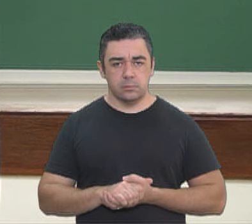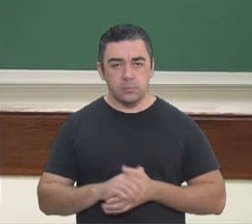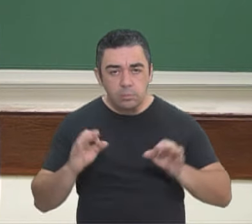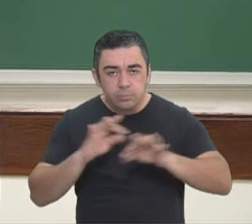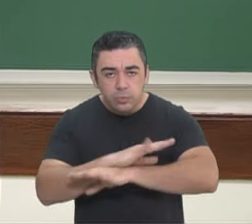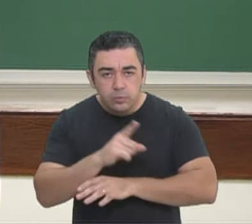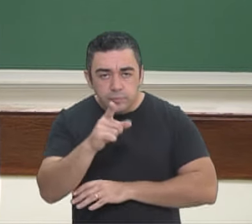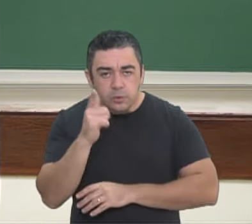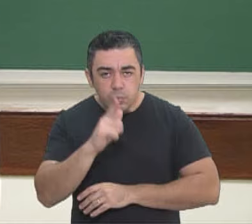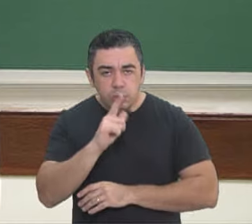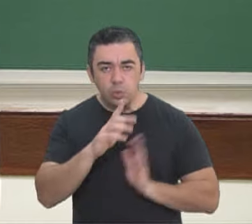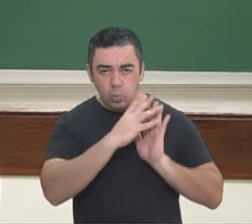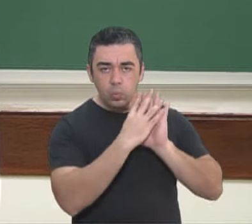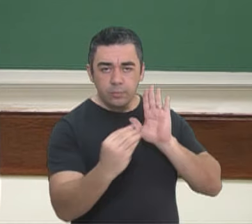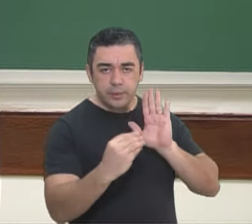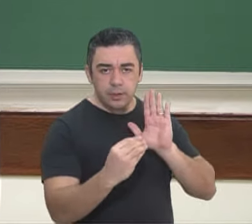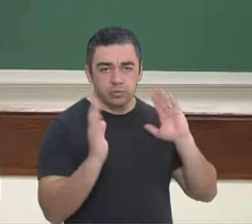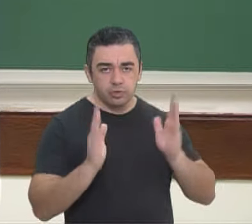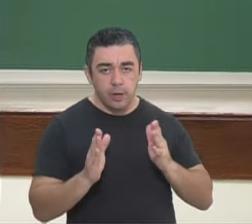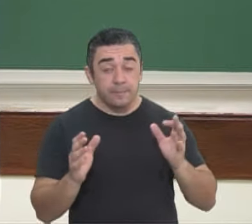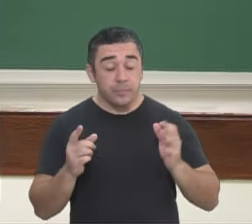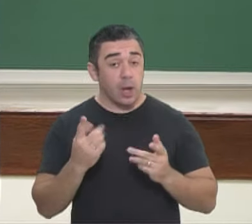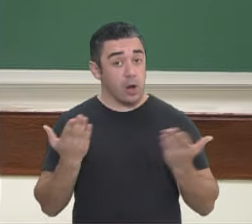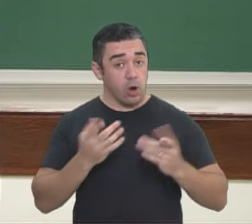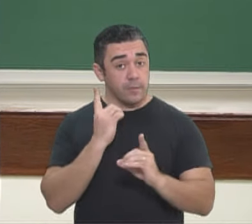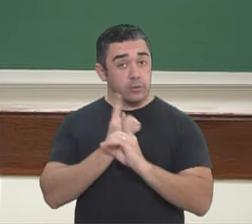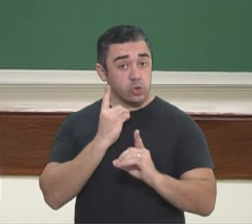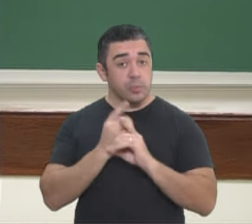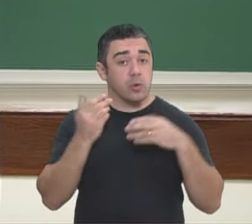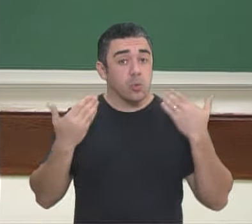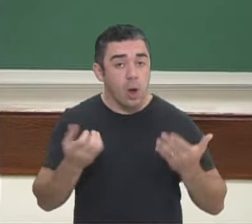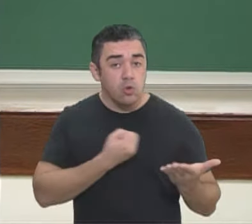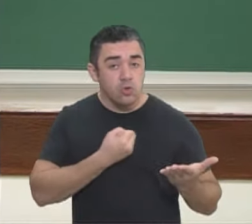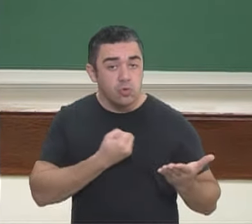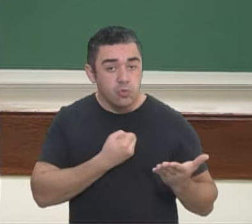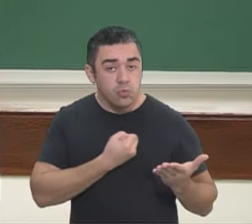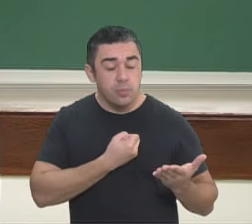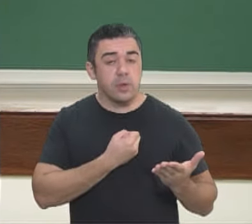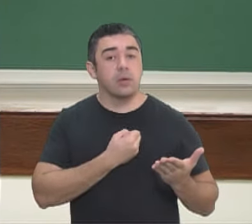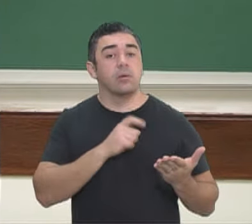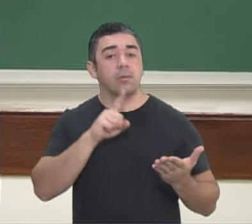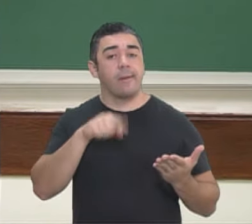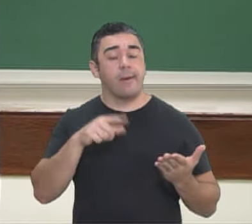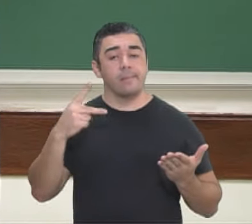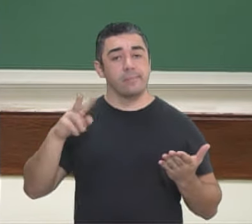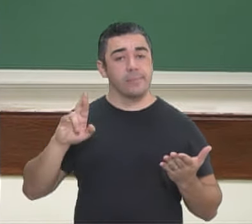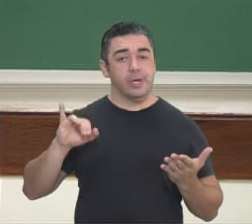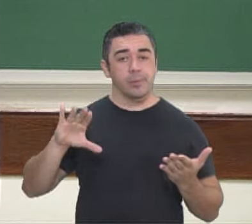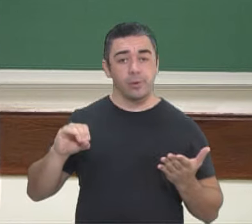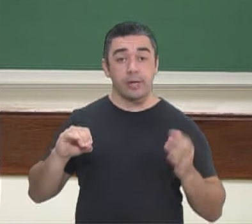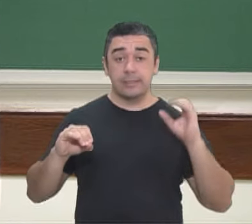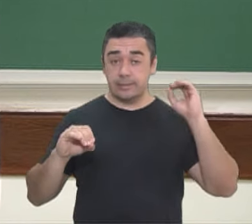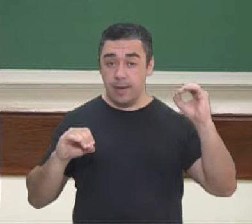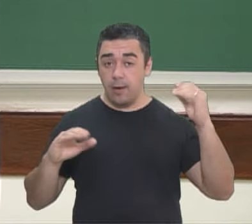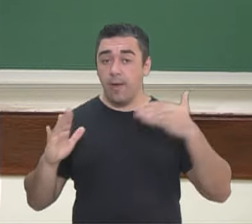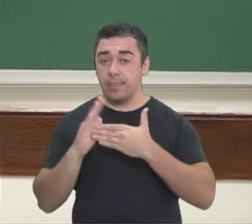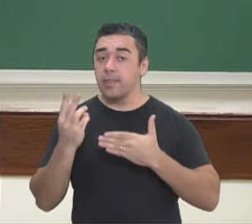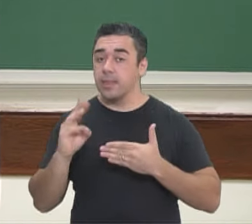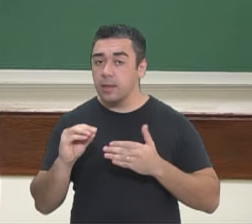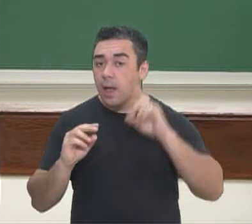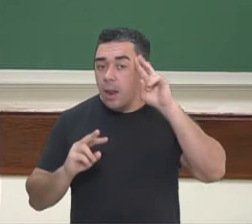Pronto, pessoal? Fez a sua tabelinha aí? Então agora nós vamos descobrir quais são os números primos entre o 0 e o 30. Lembrando que os números primos são infinitos,